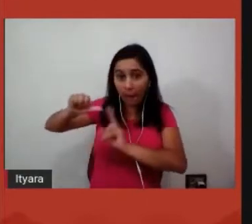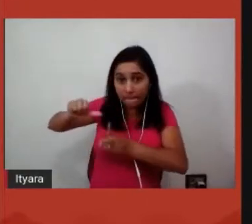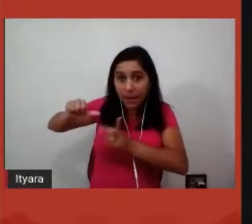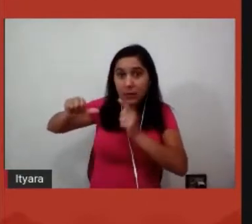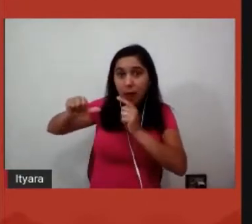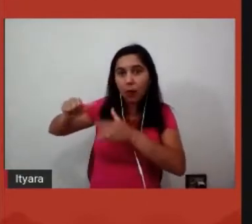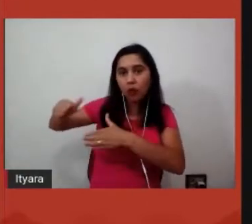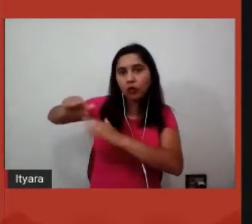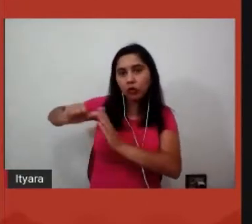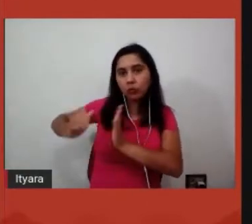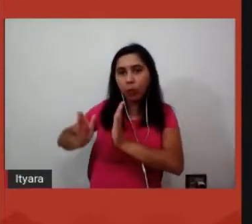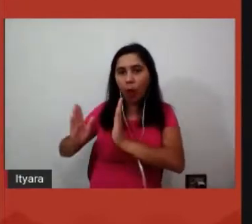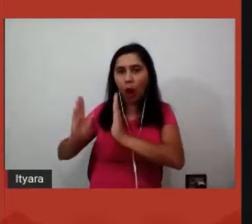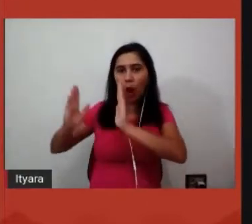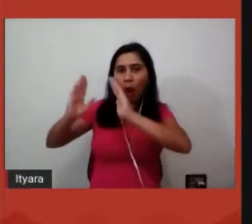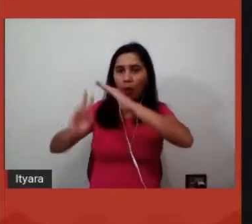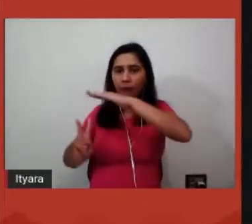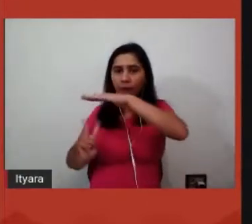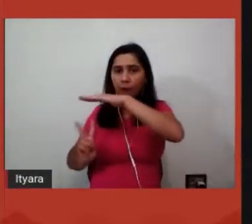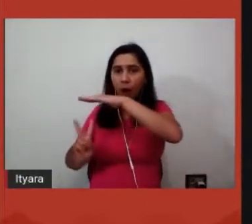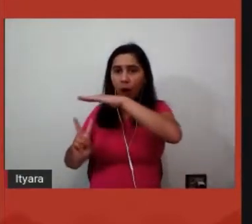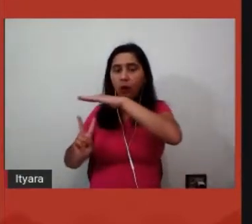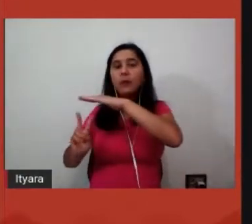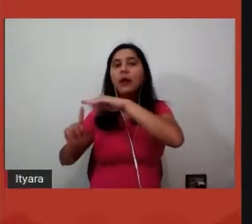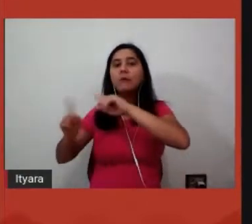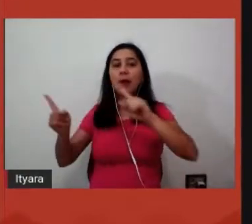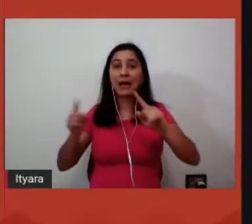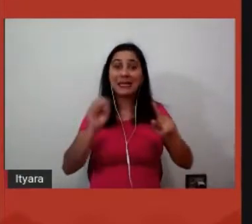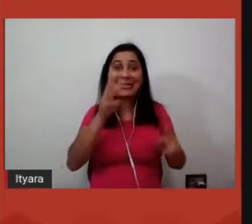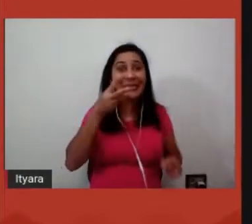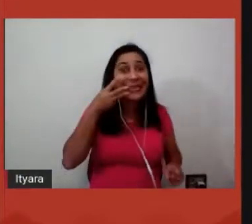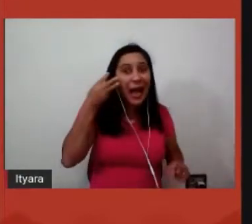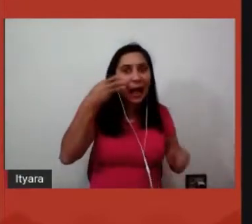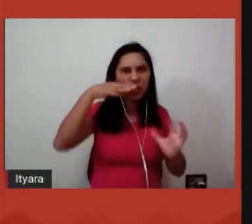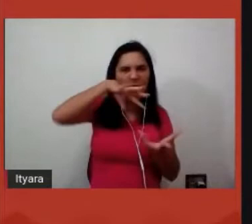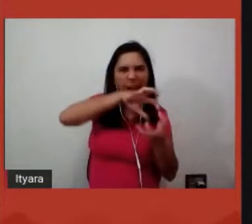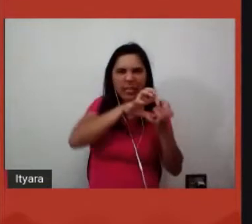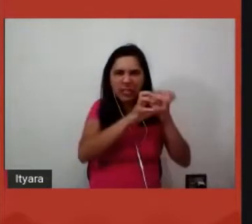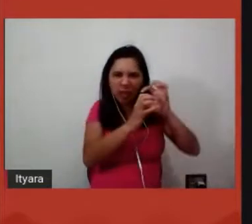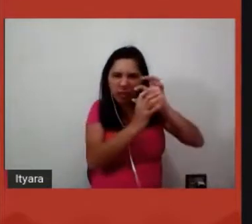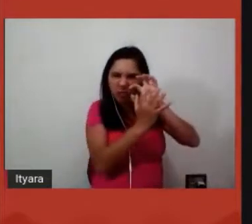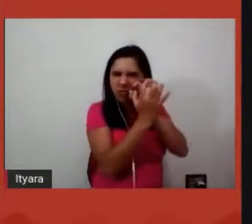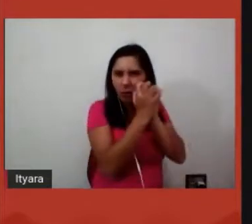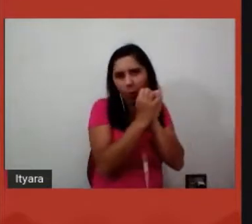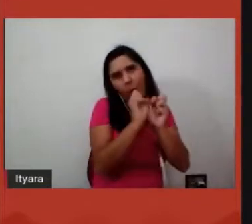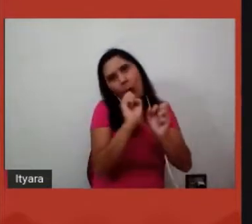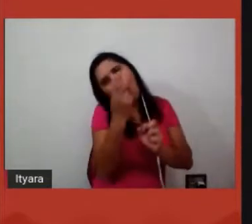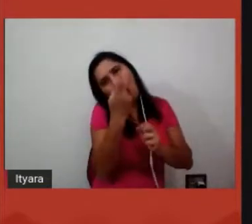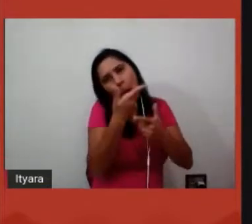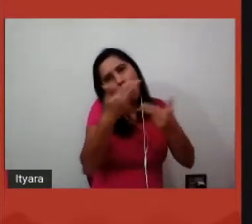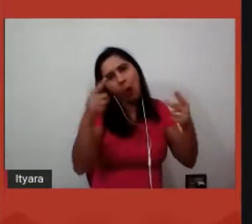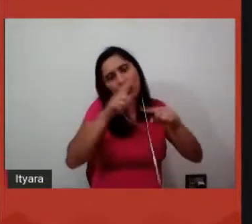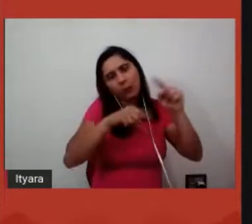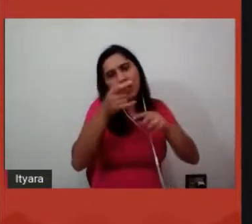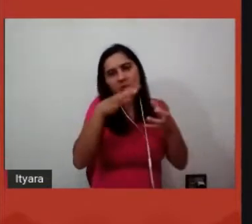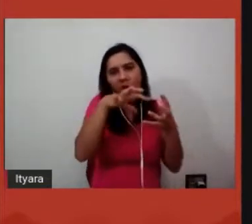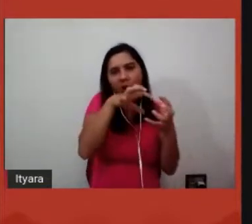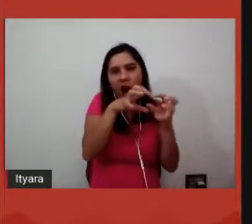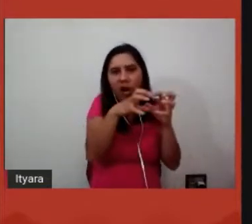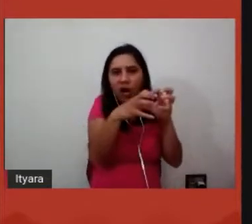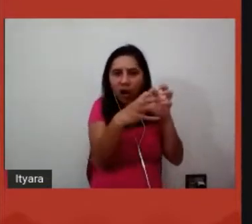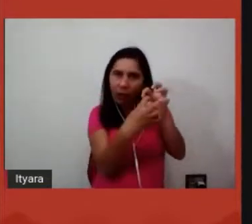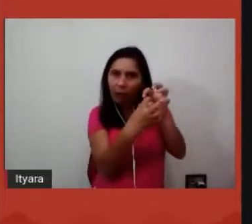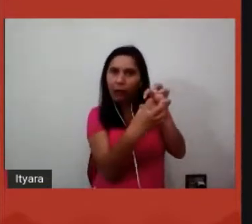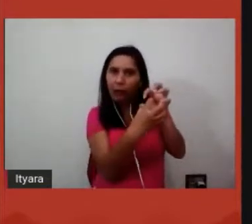né? Agora, a hora que você comprimir o gato... né, ou qualquer outro corpo, vai chegar um momento que você vai